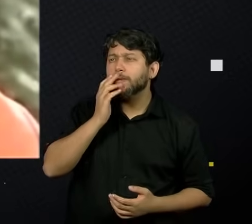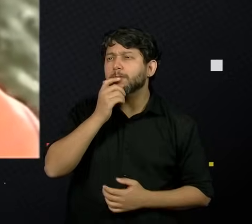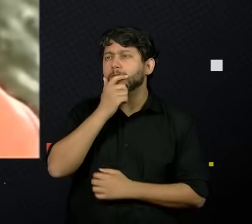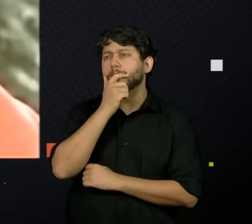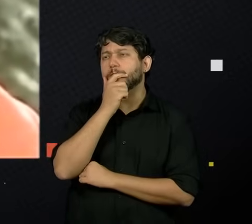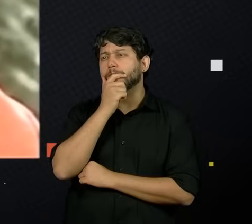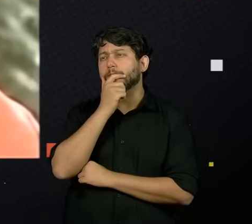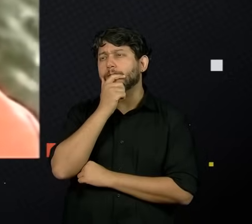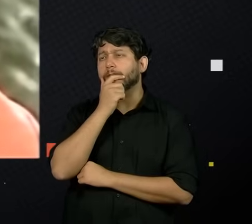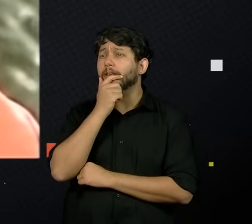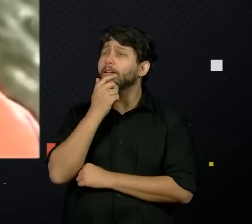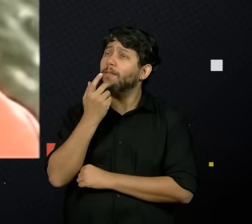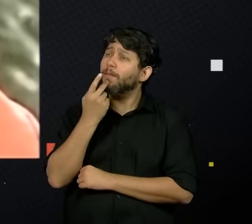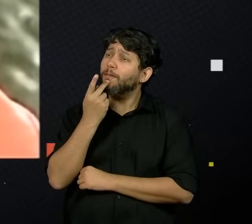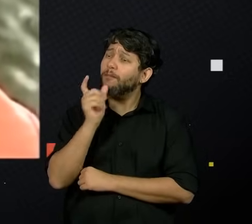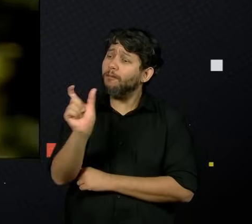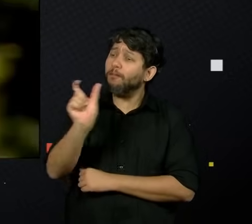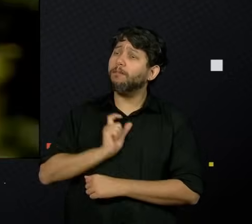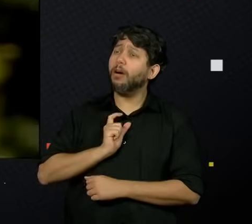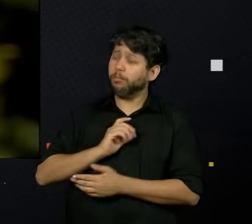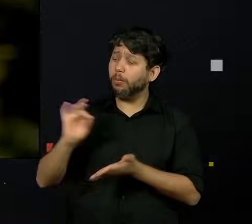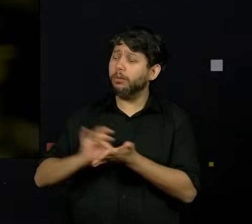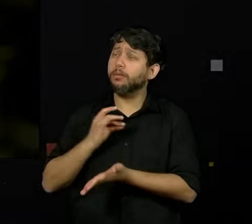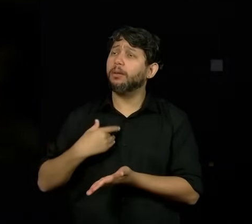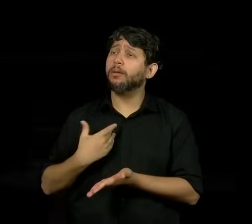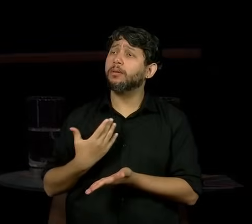Diz que você me odeia.